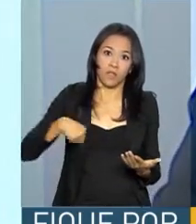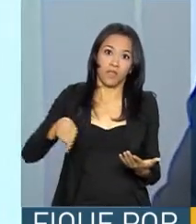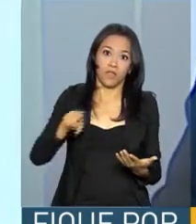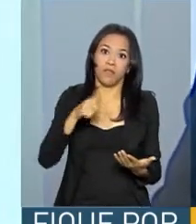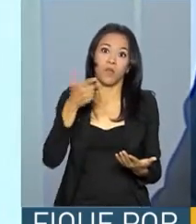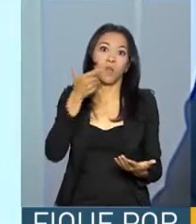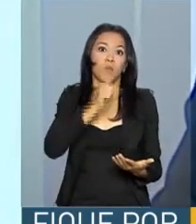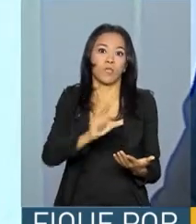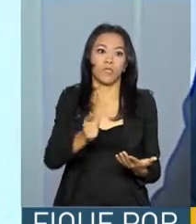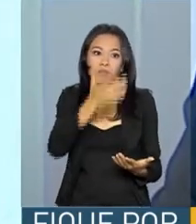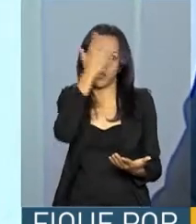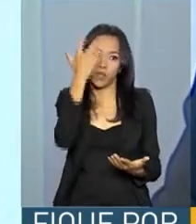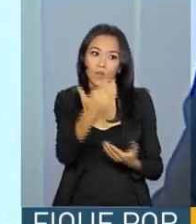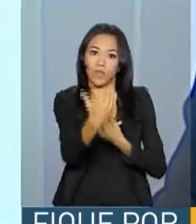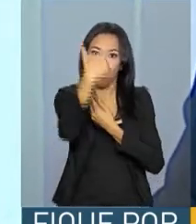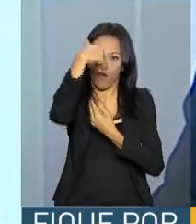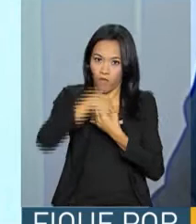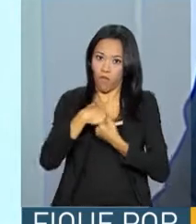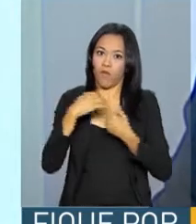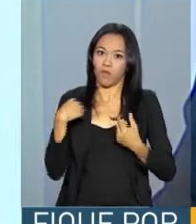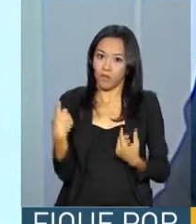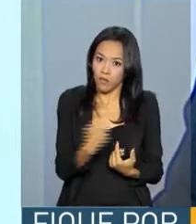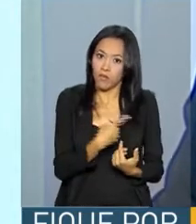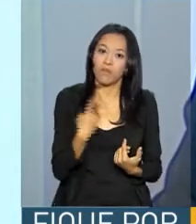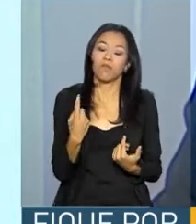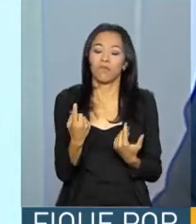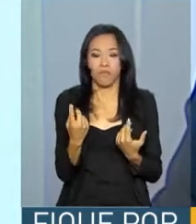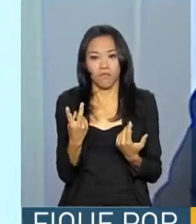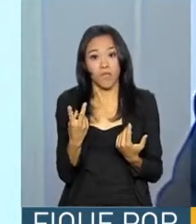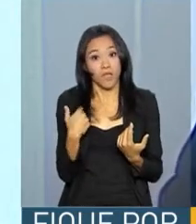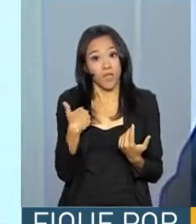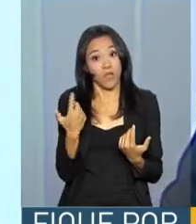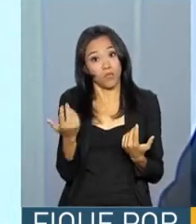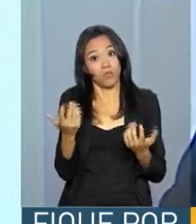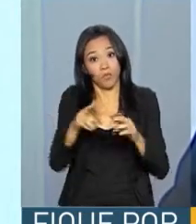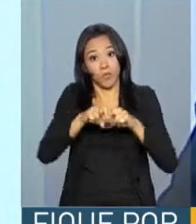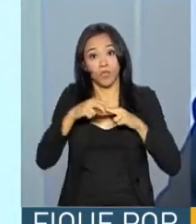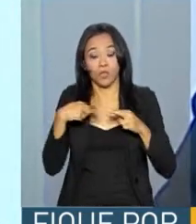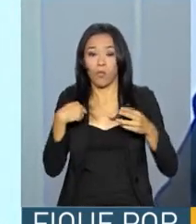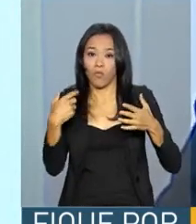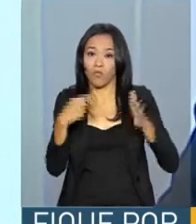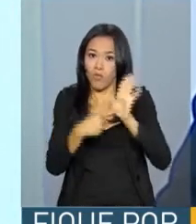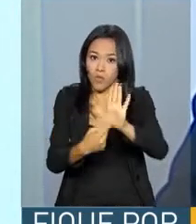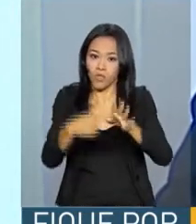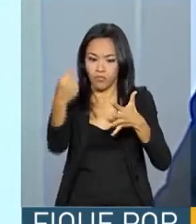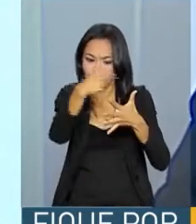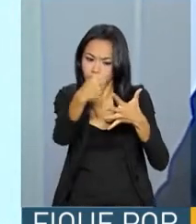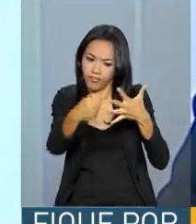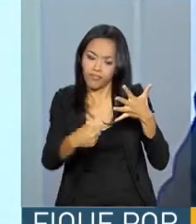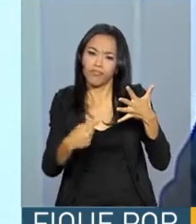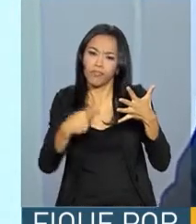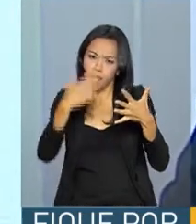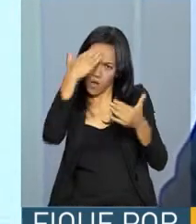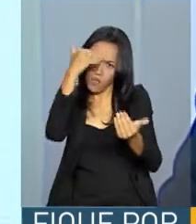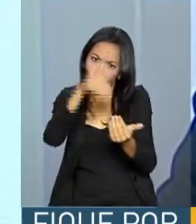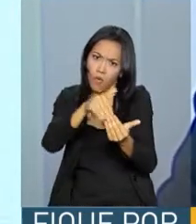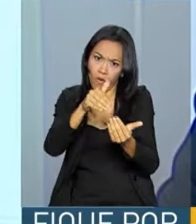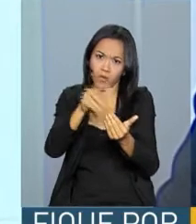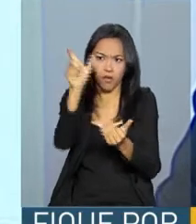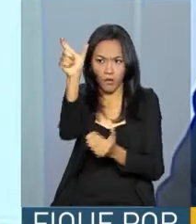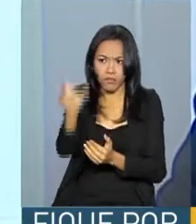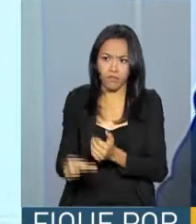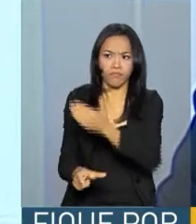substanciosos, né? Tendo em vista este fato que eu estou apontando agora. De fato, estou concordando com você,